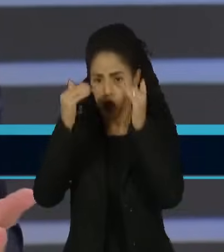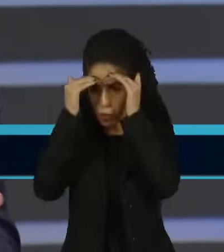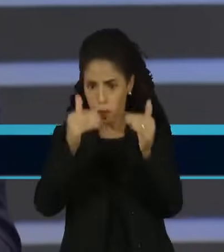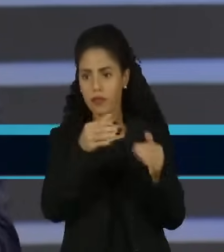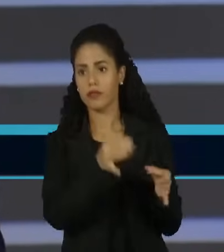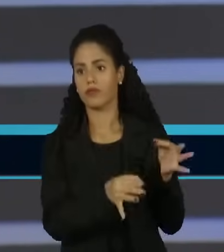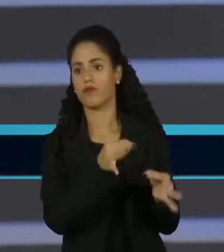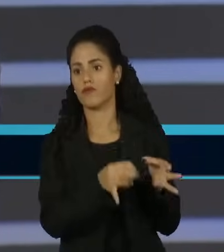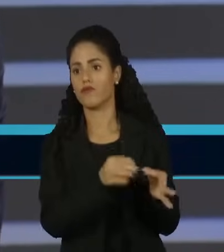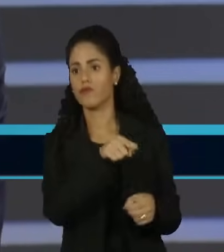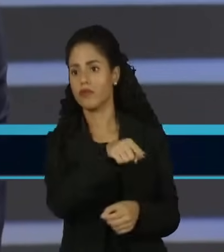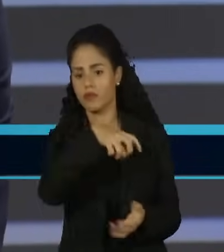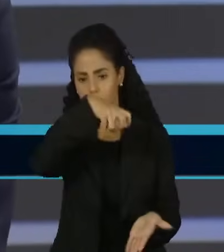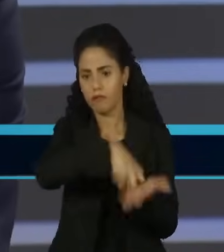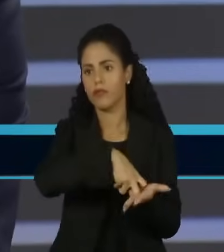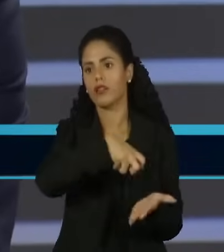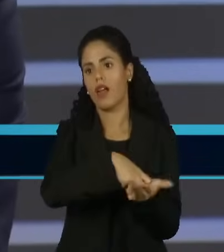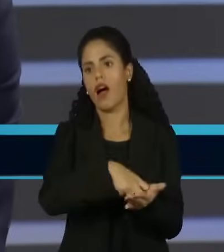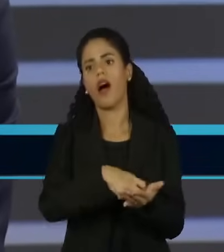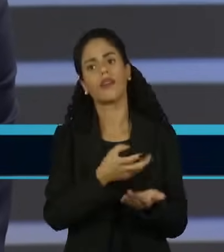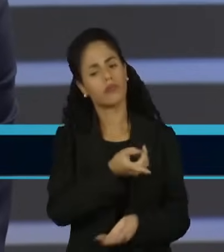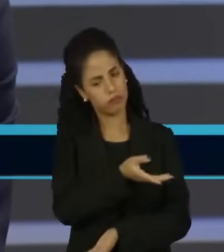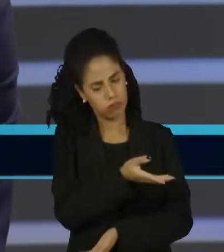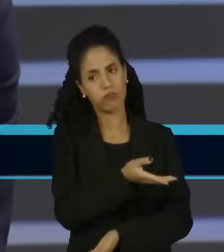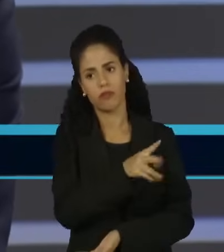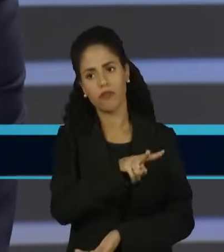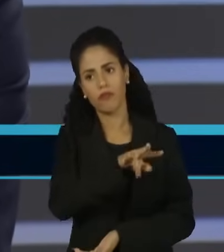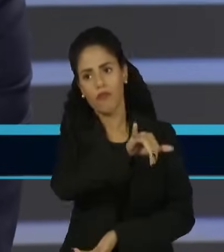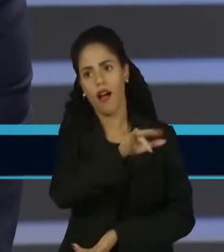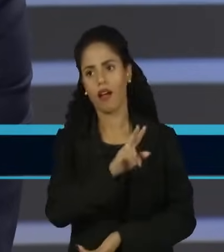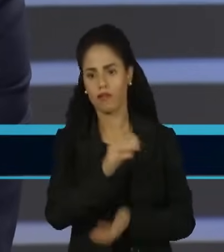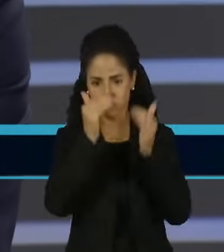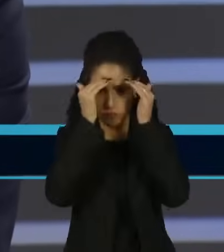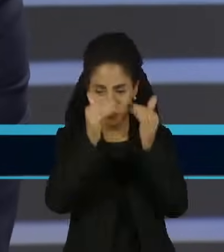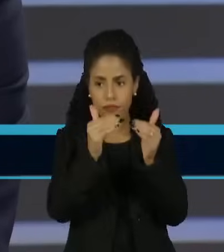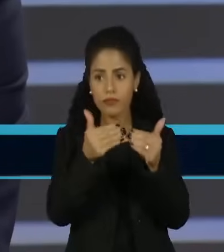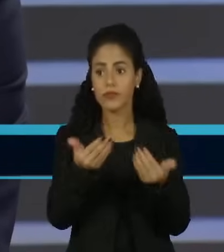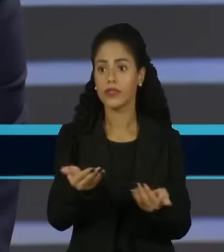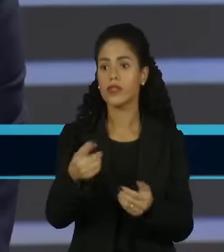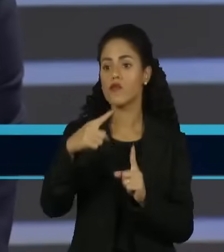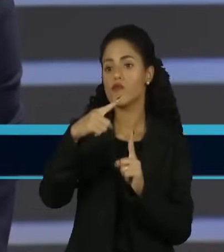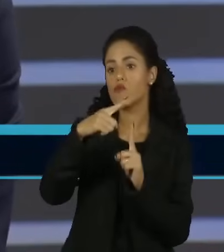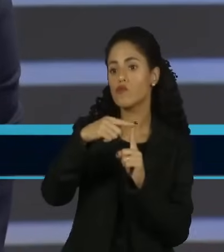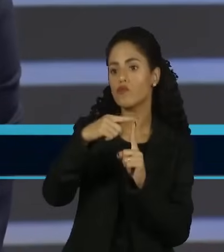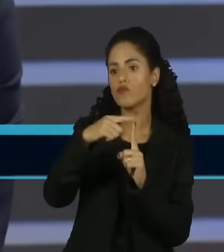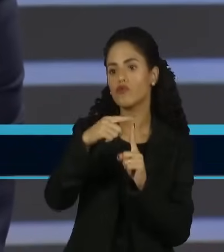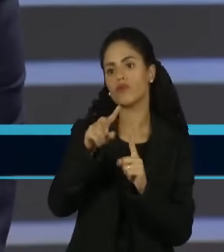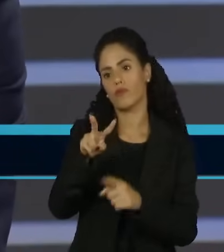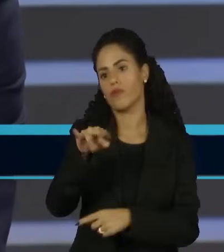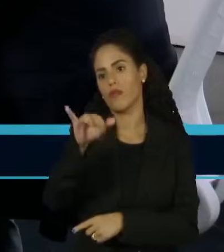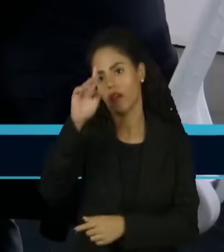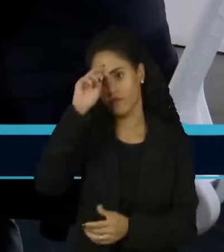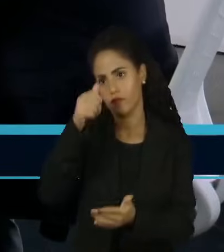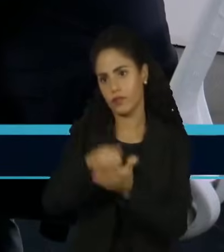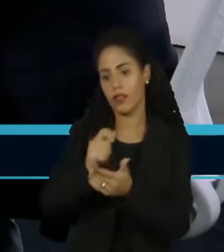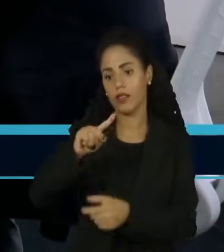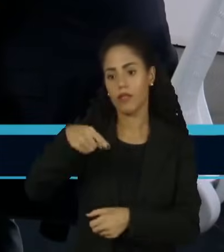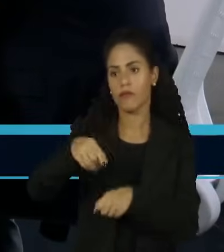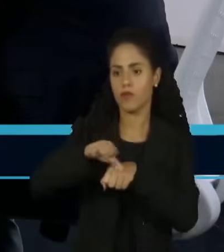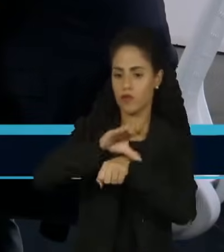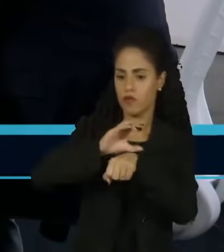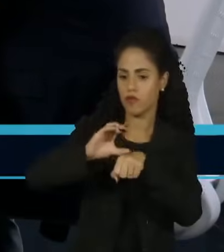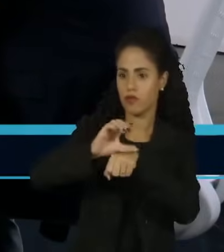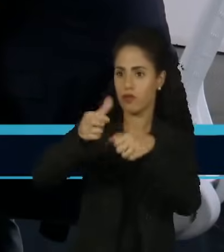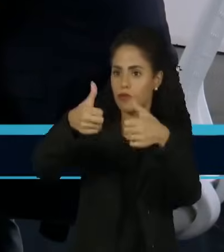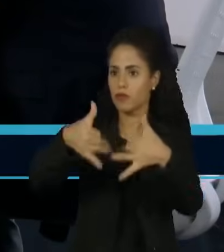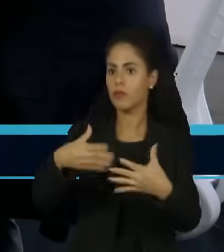e as penas estão aí, são penas pesadas. Não é? É um crime que o tipo penal foi definido, isso na Constituição depois em lei